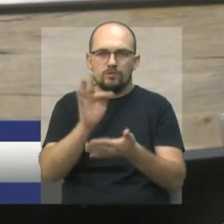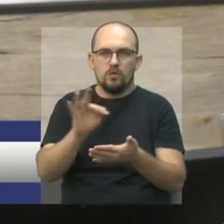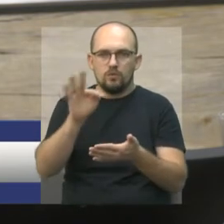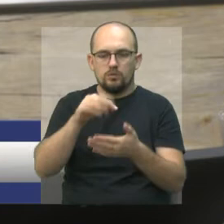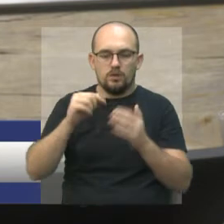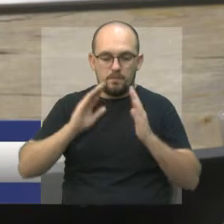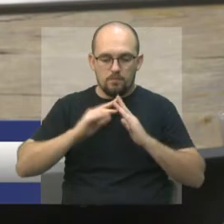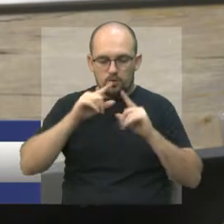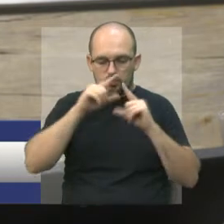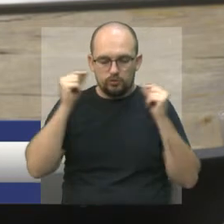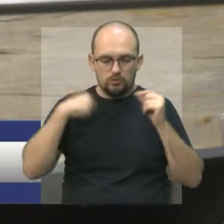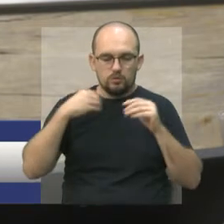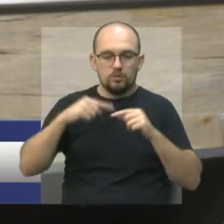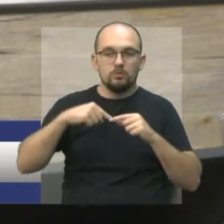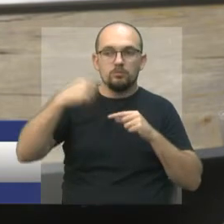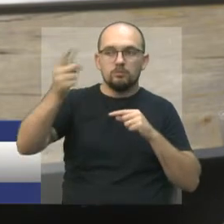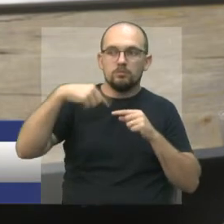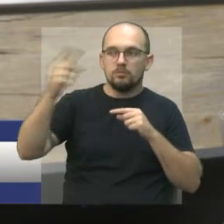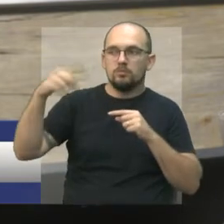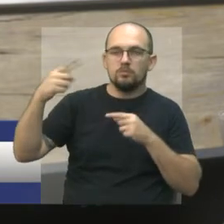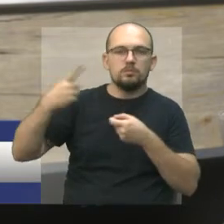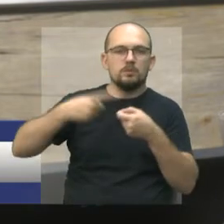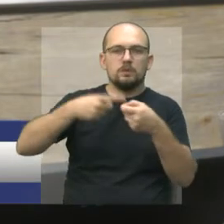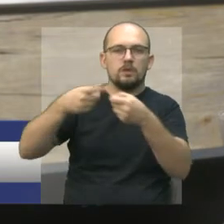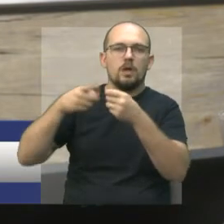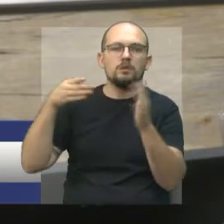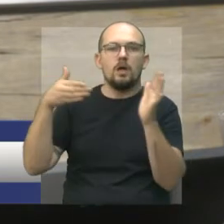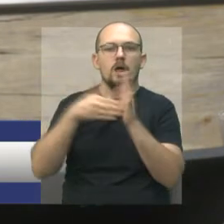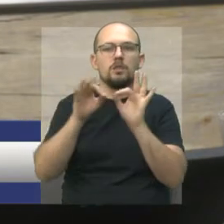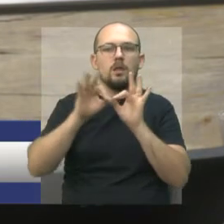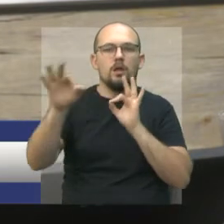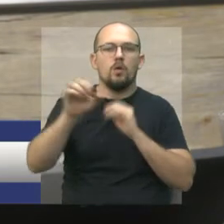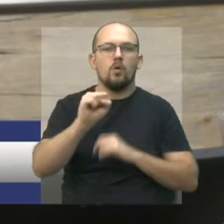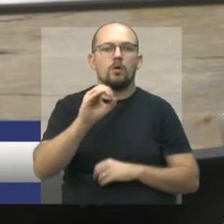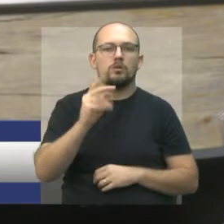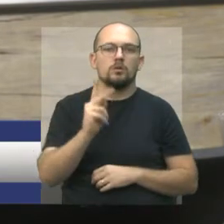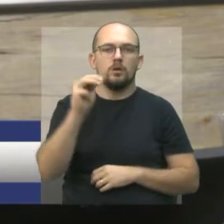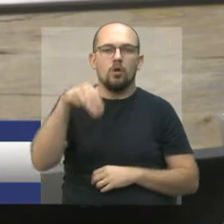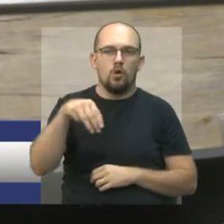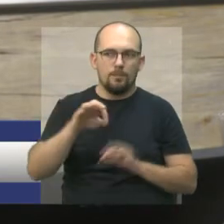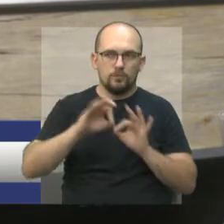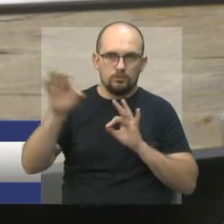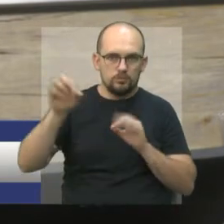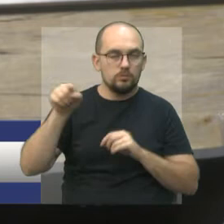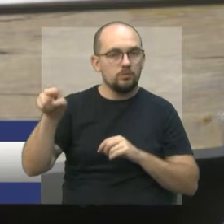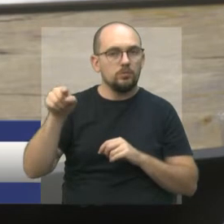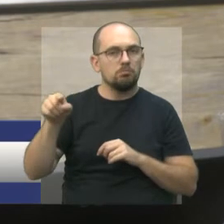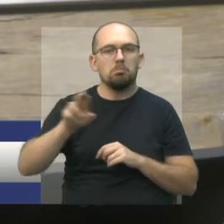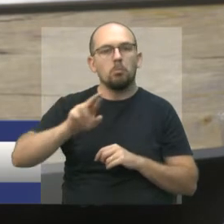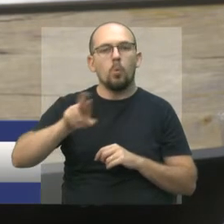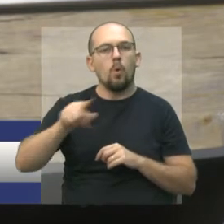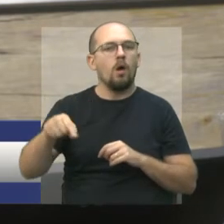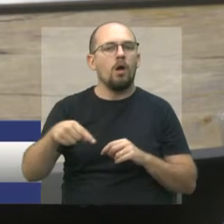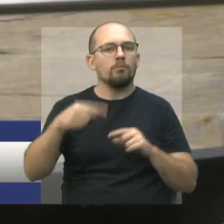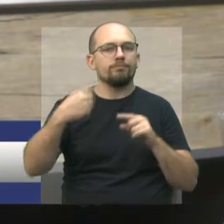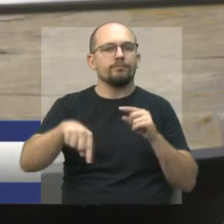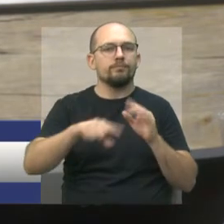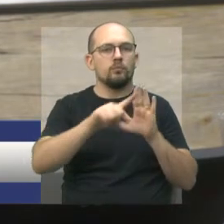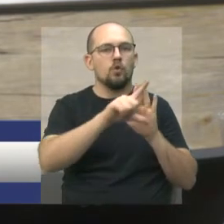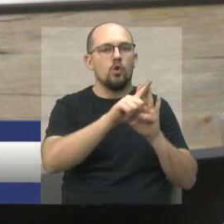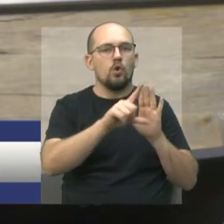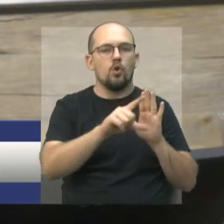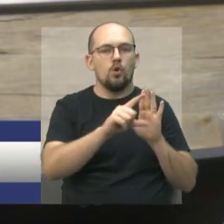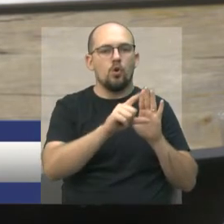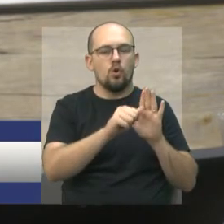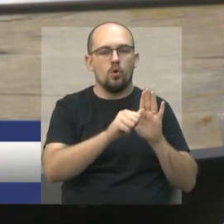município e estudem em localidades com distância de até 80 quilômetros de Jaú, não é uma diretriz orçamentária,